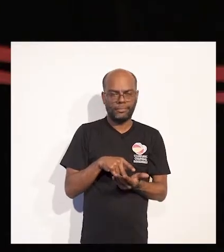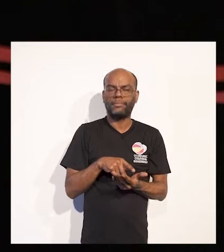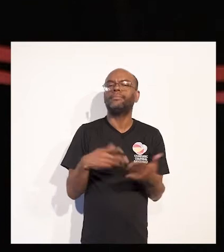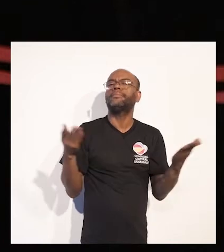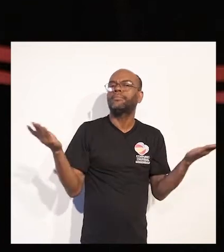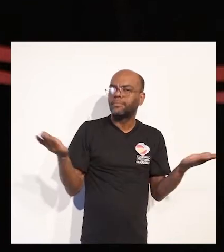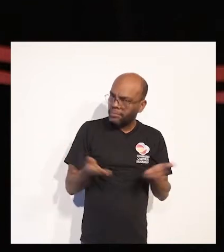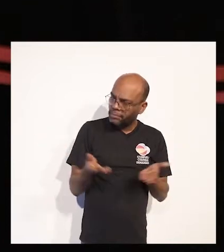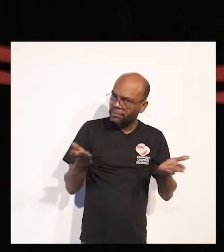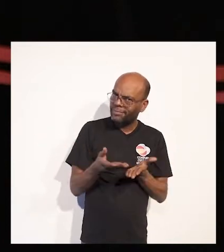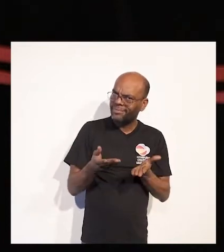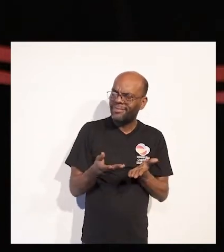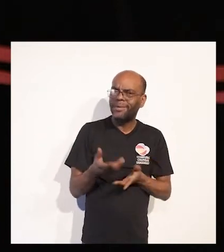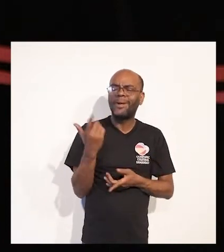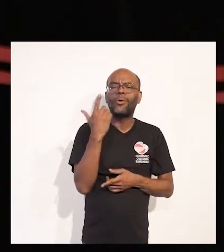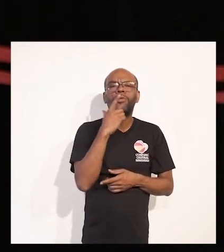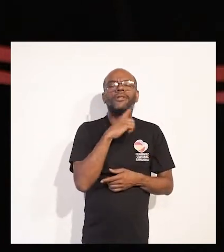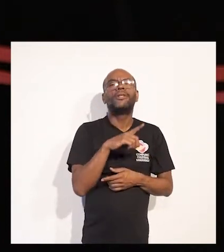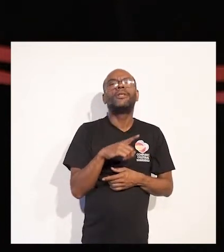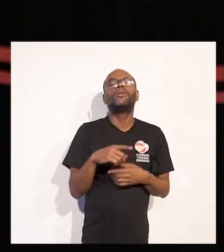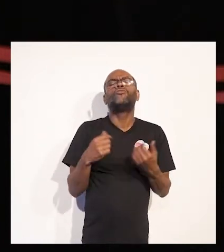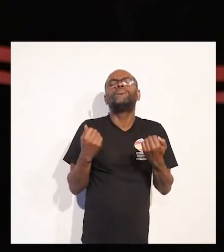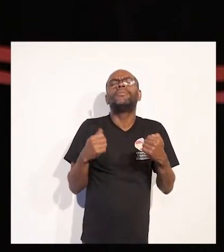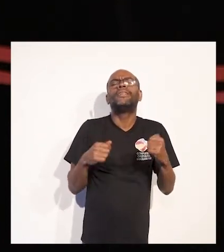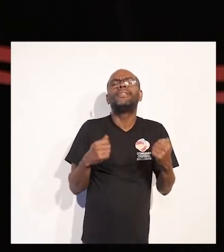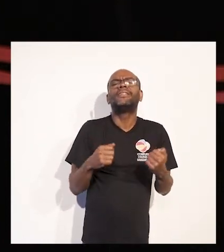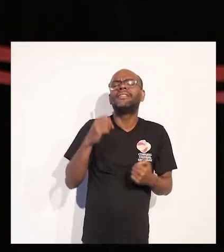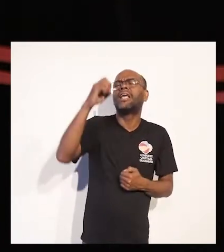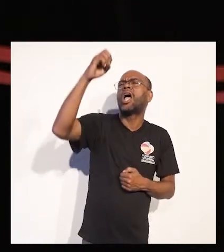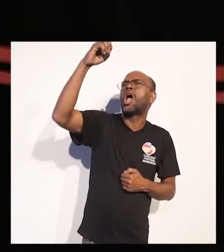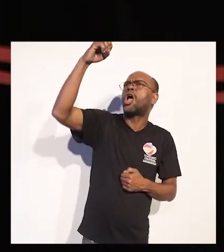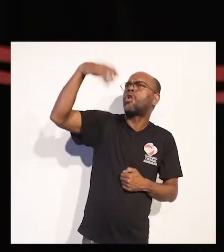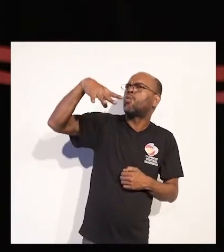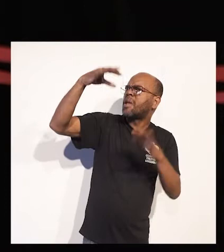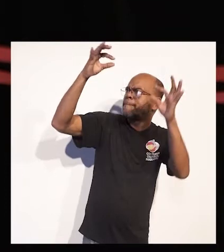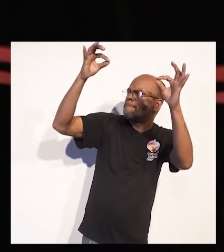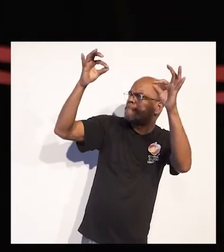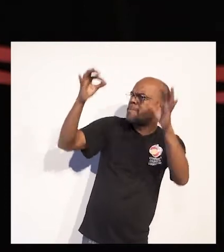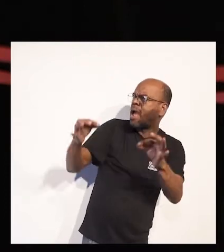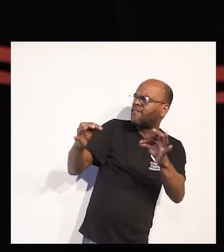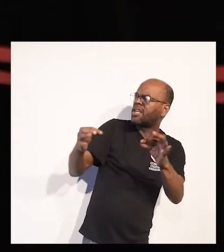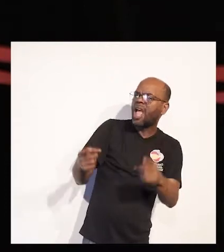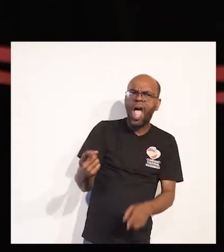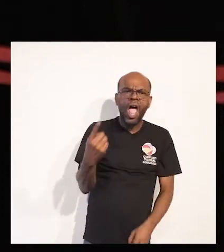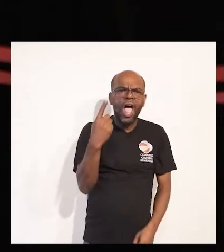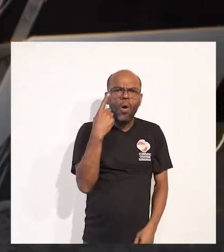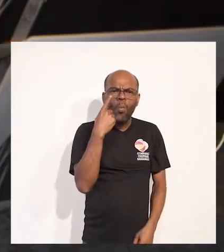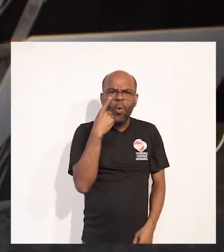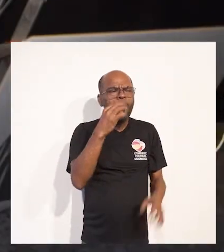isso acontecer, a gente tem que ter a luz perfeita e o olho